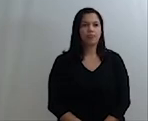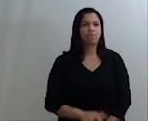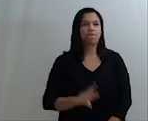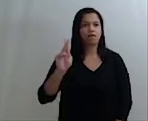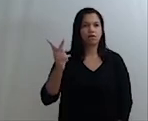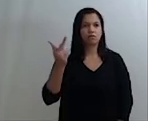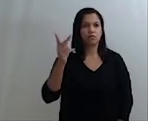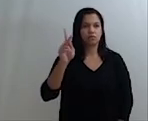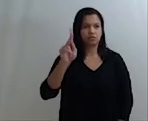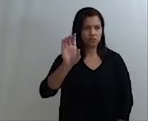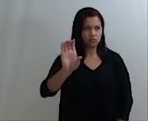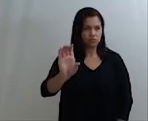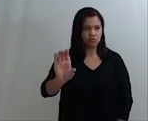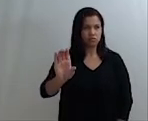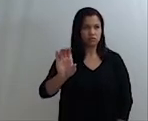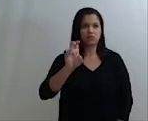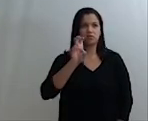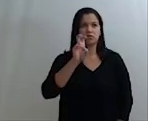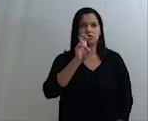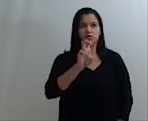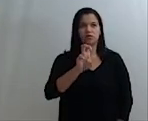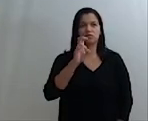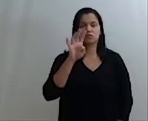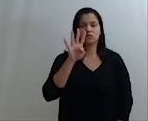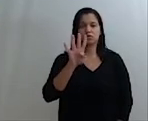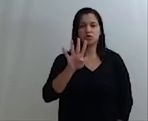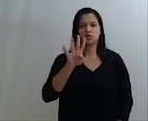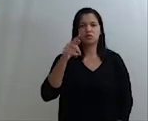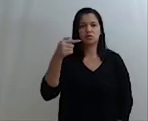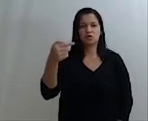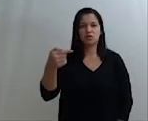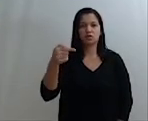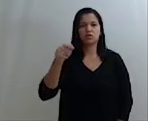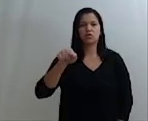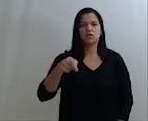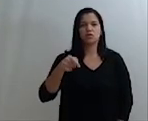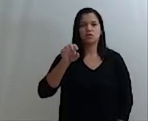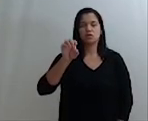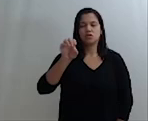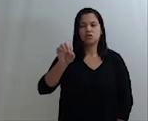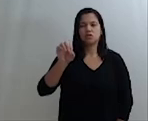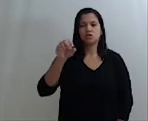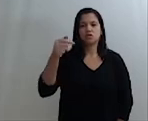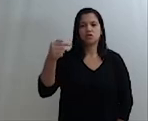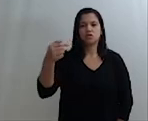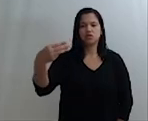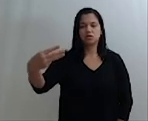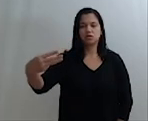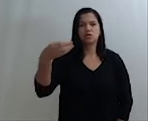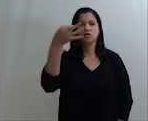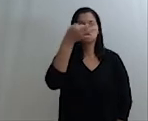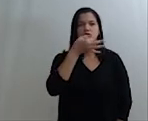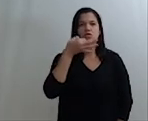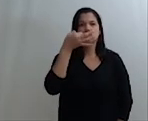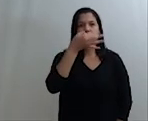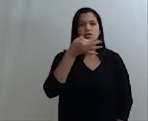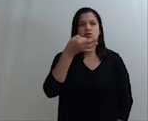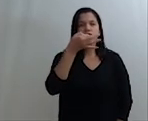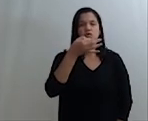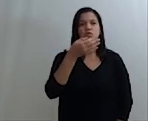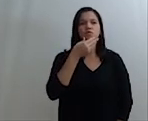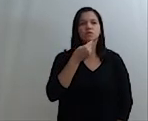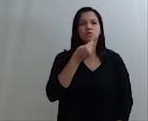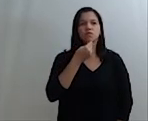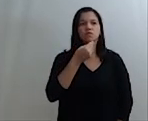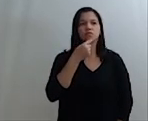547 073 com sustentação oral pelo Dr Francisco José Cordeiro